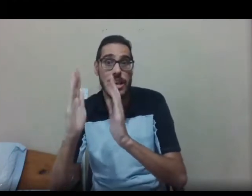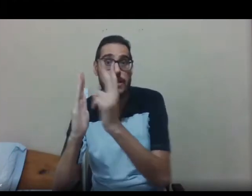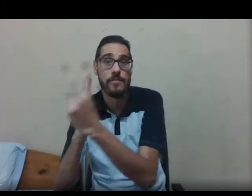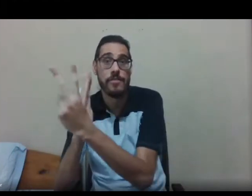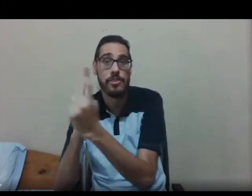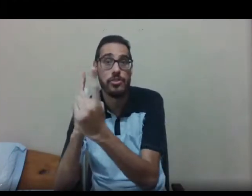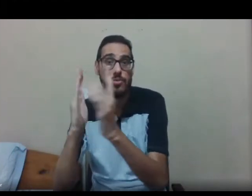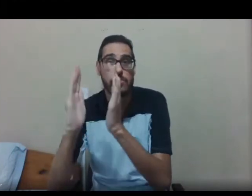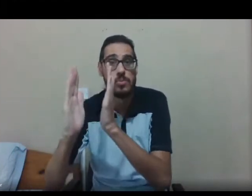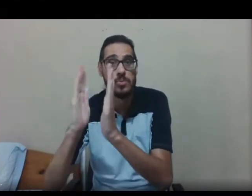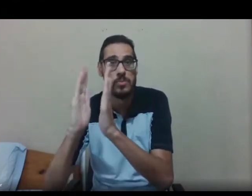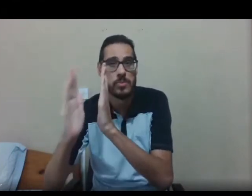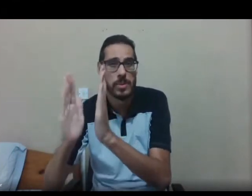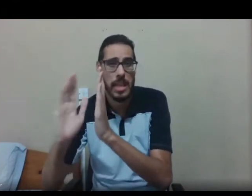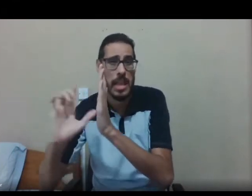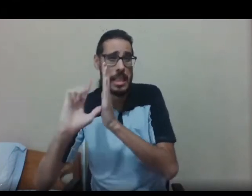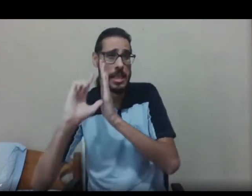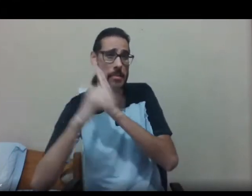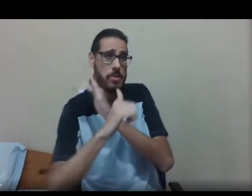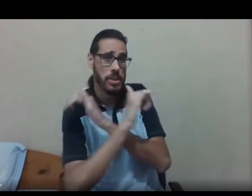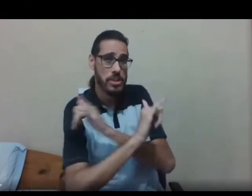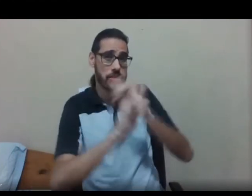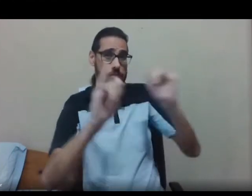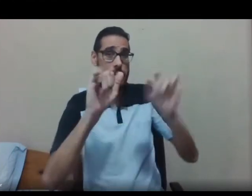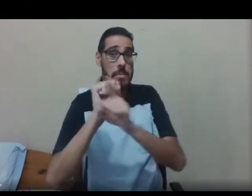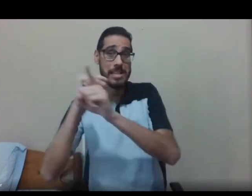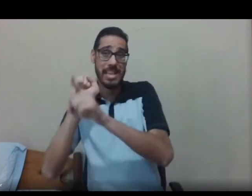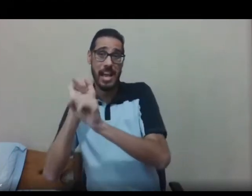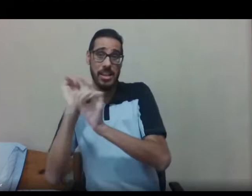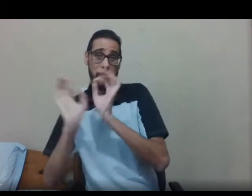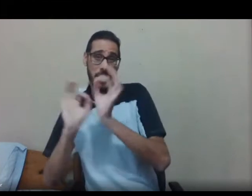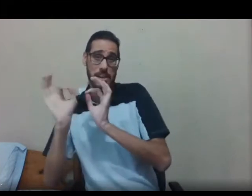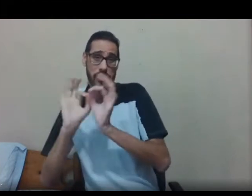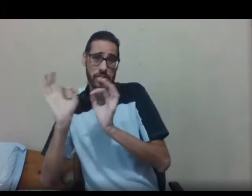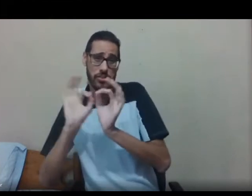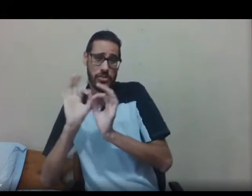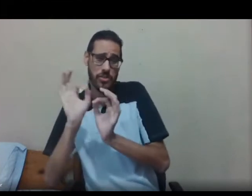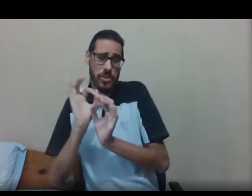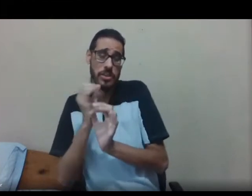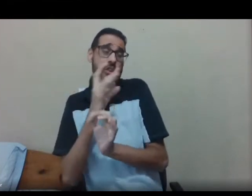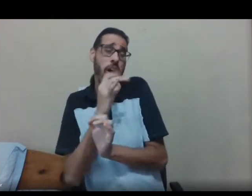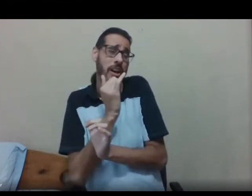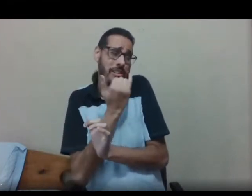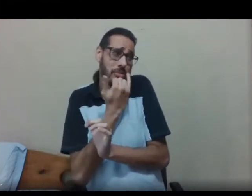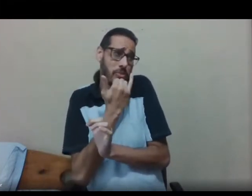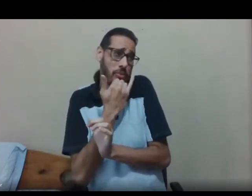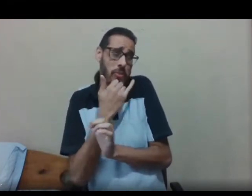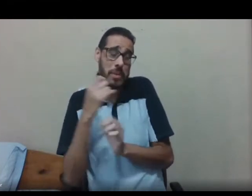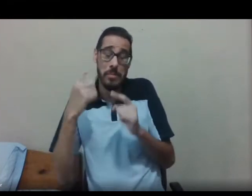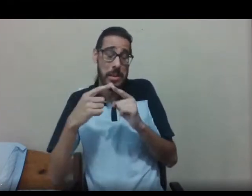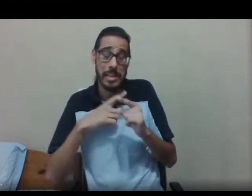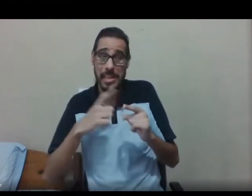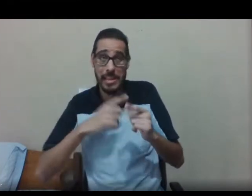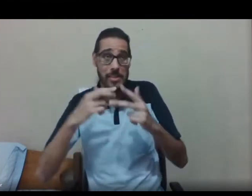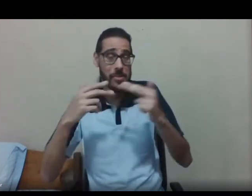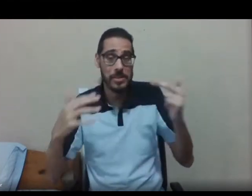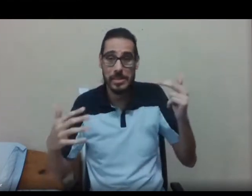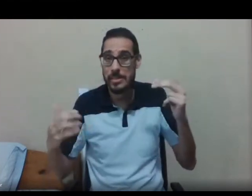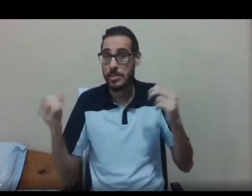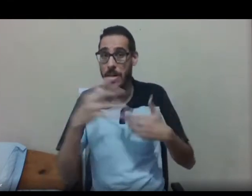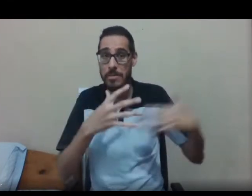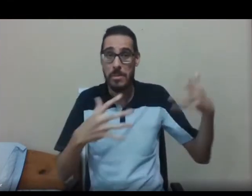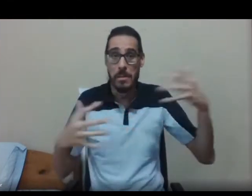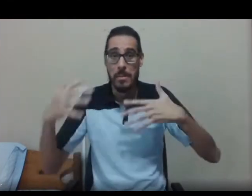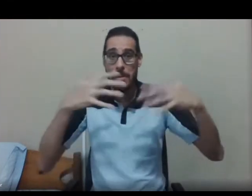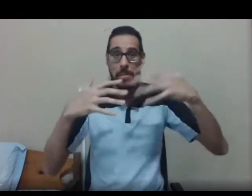tempo de fazer essa integração entre as equipes aqui e esse funcionamento. Mas é esse momento que a Esther está dizendo é o